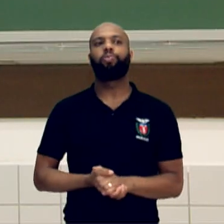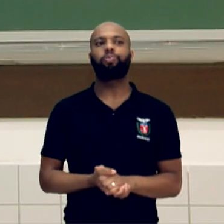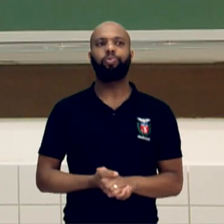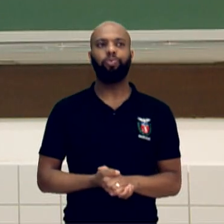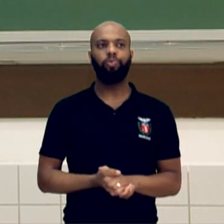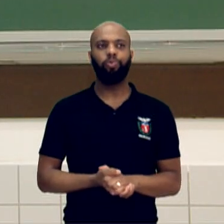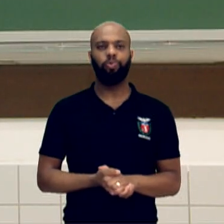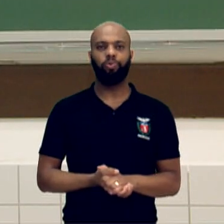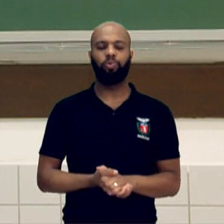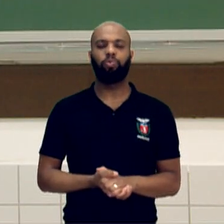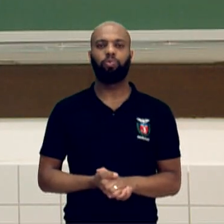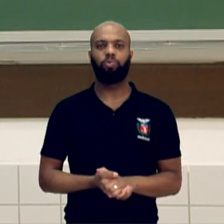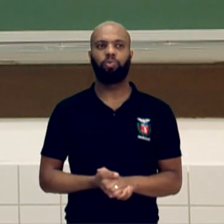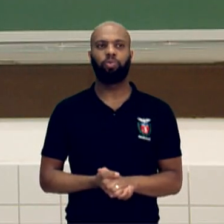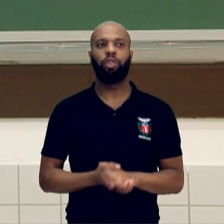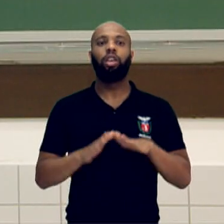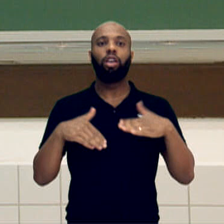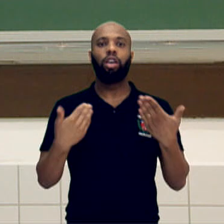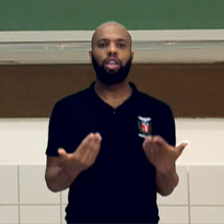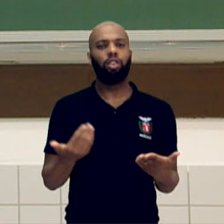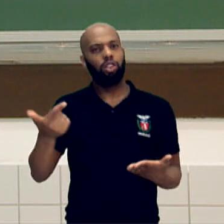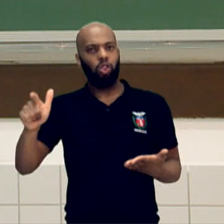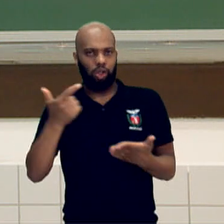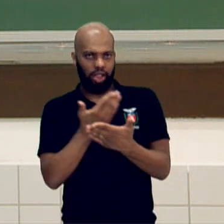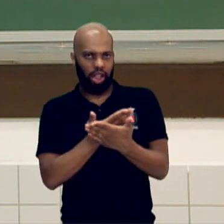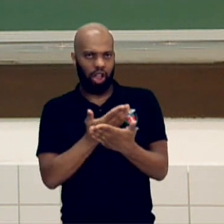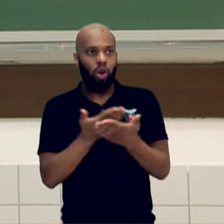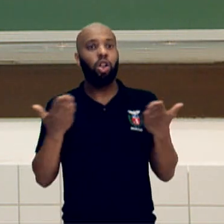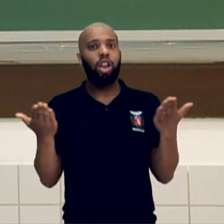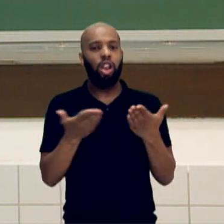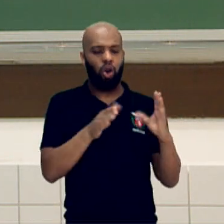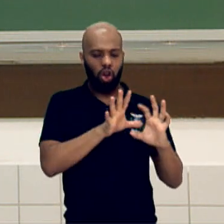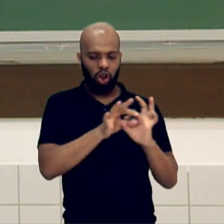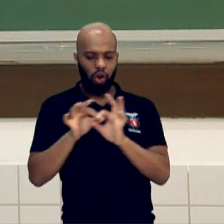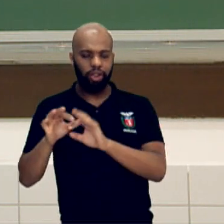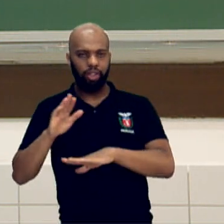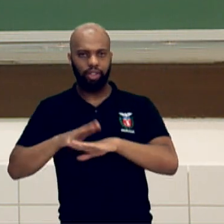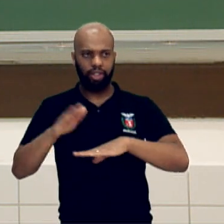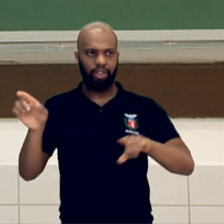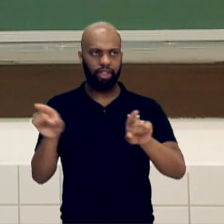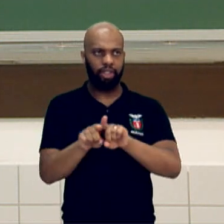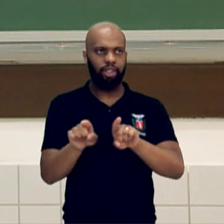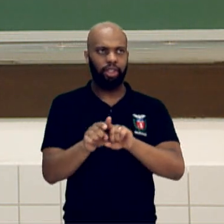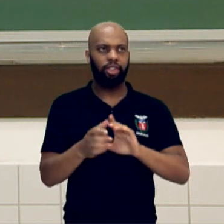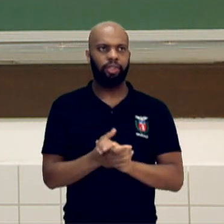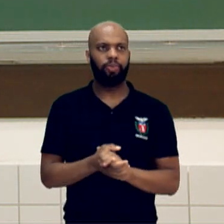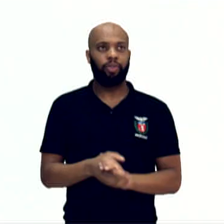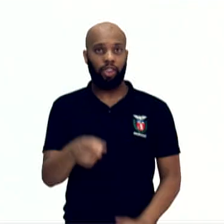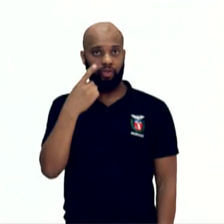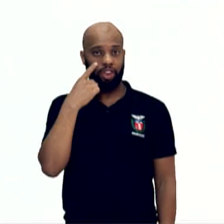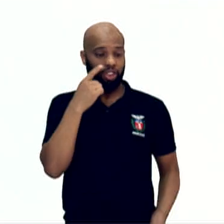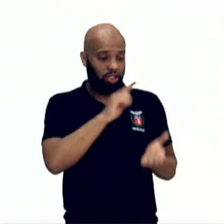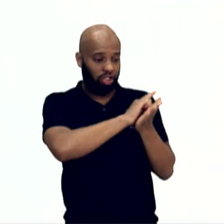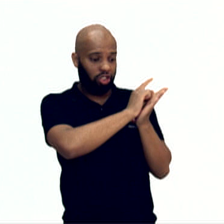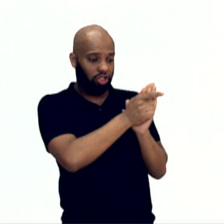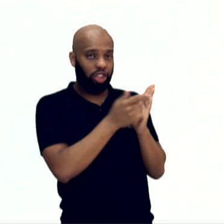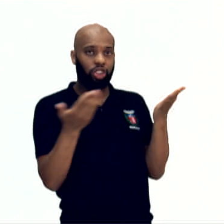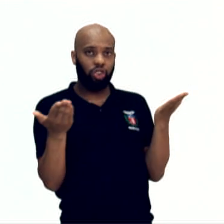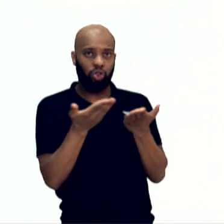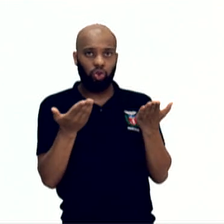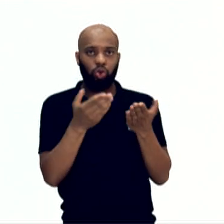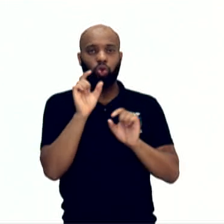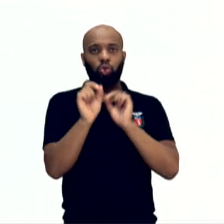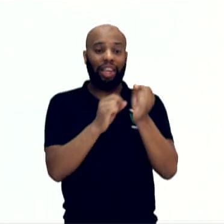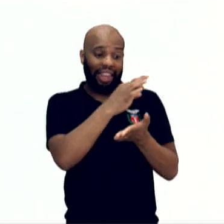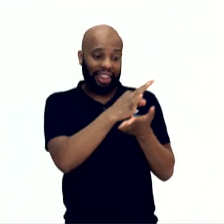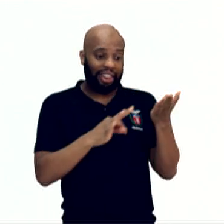Artículo de opinião. Então, como as demais aulas, vamos contextualizar um pouquinho. Então, o gênero de hoje, o gênero textual, é um